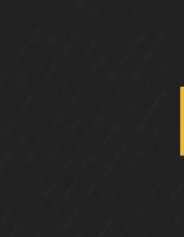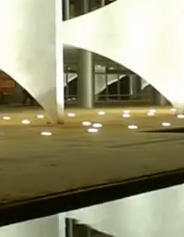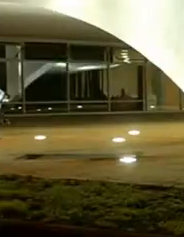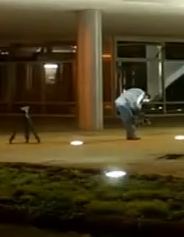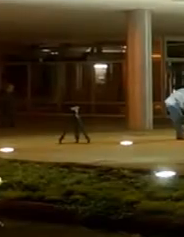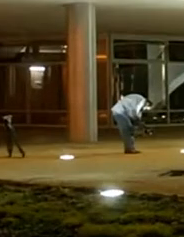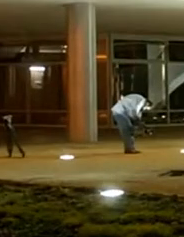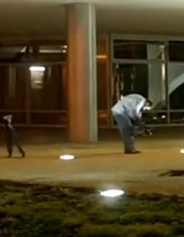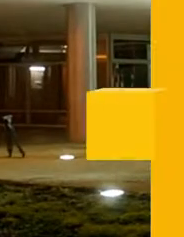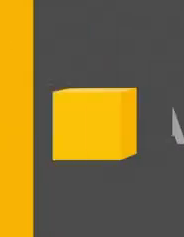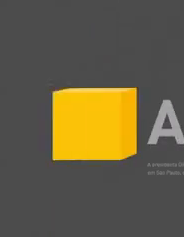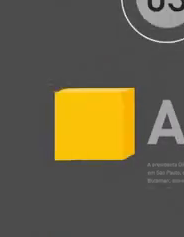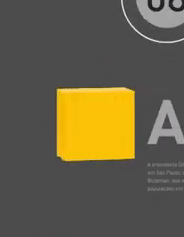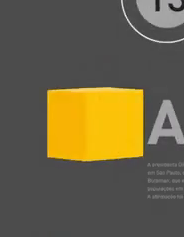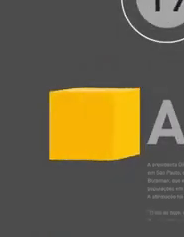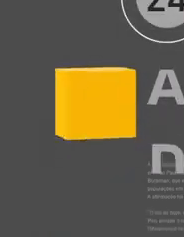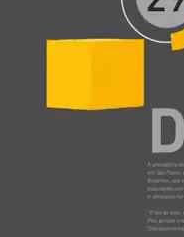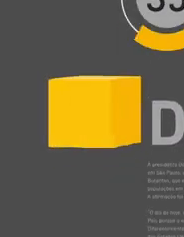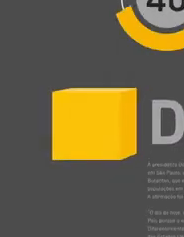ae